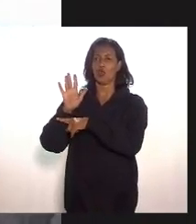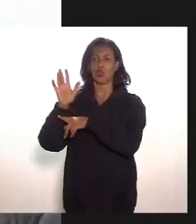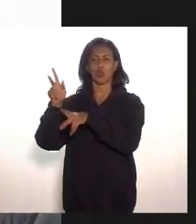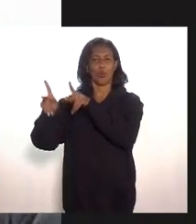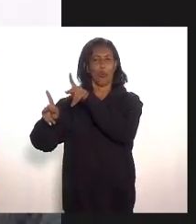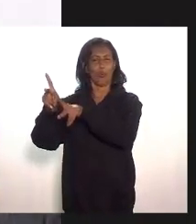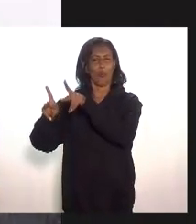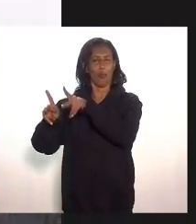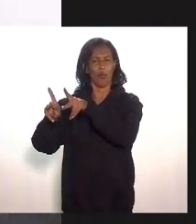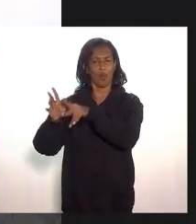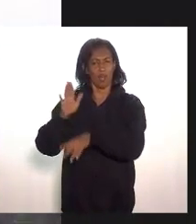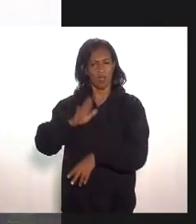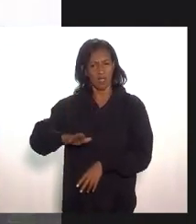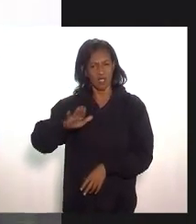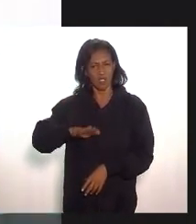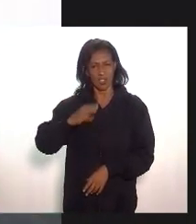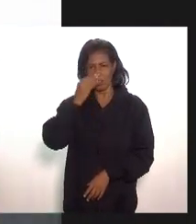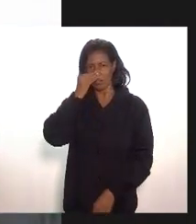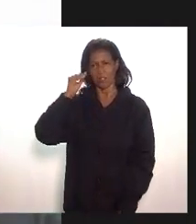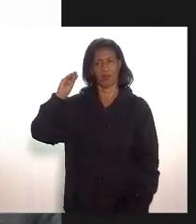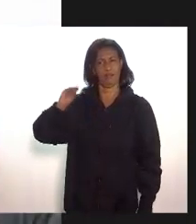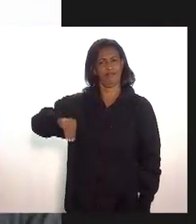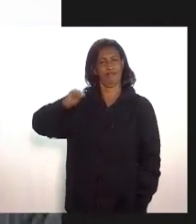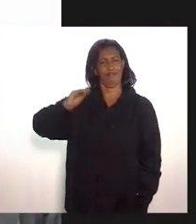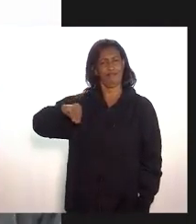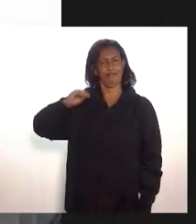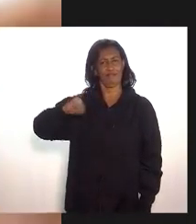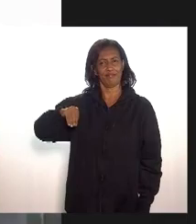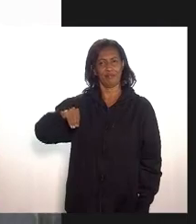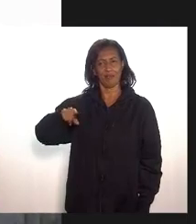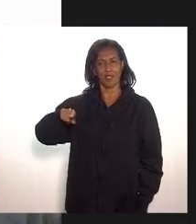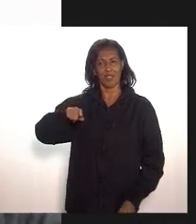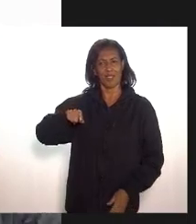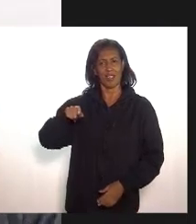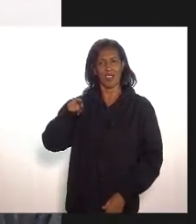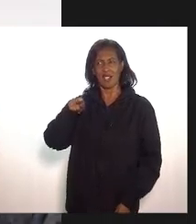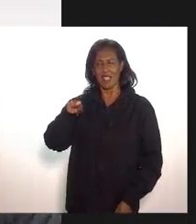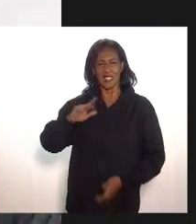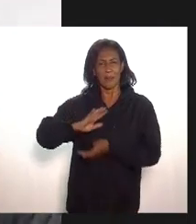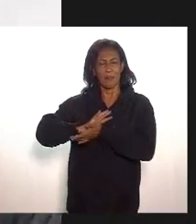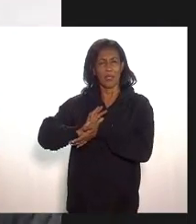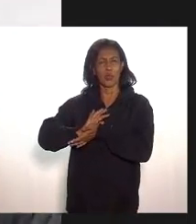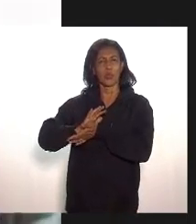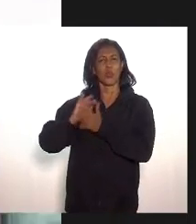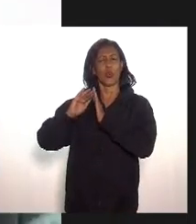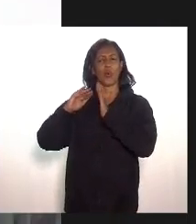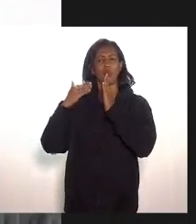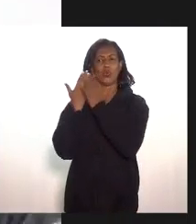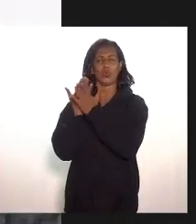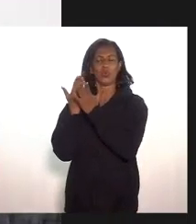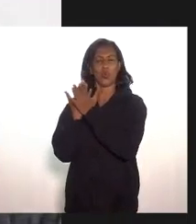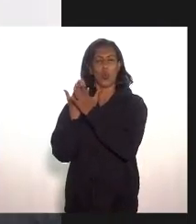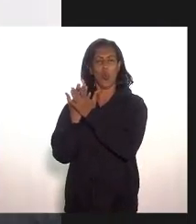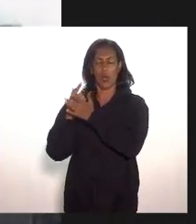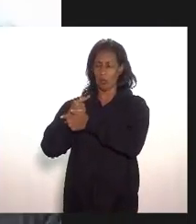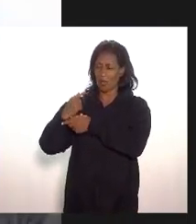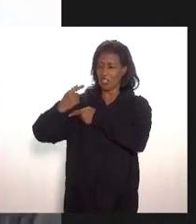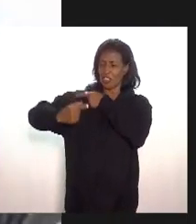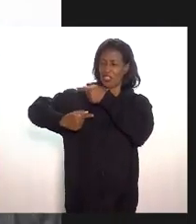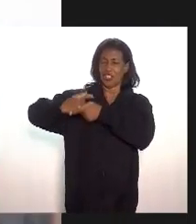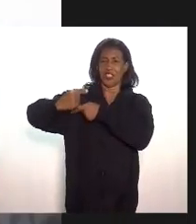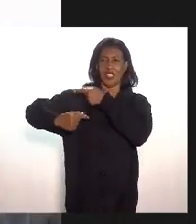trás. Esse prejuízo no ensino ele é quase que irreversível. A gente está deixando uma geração